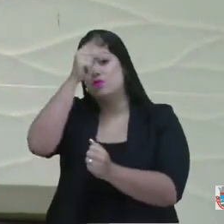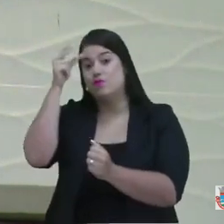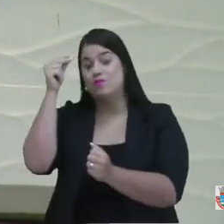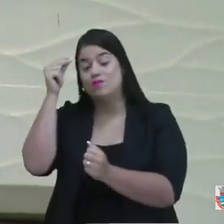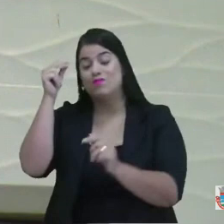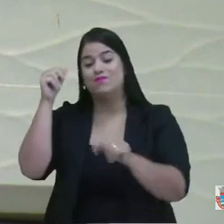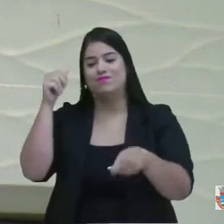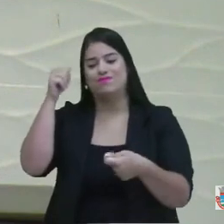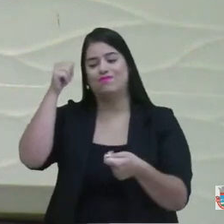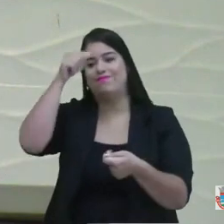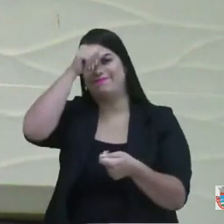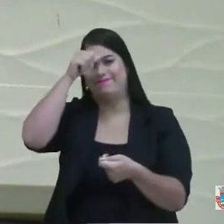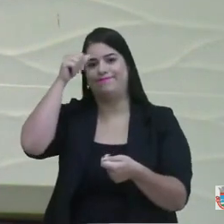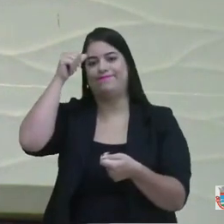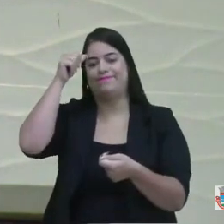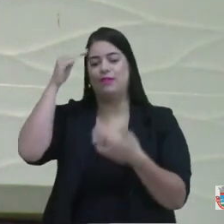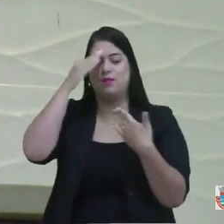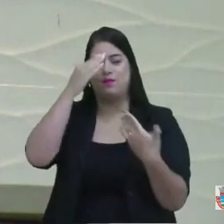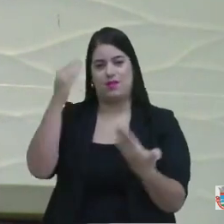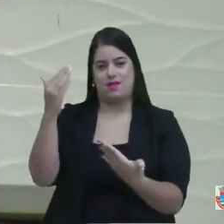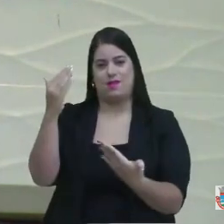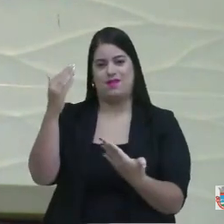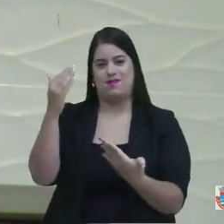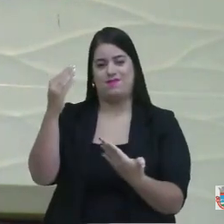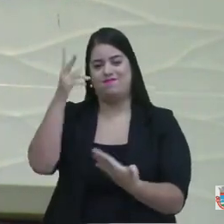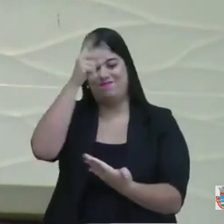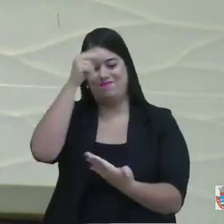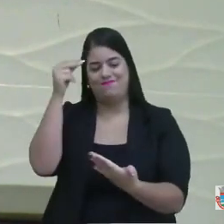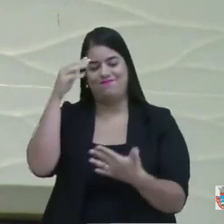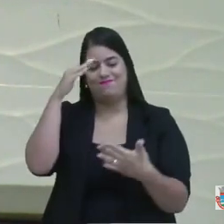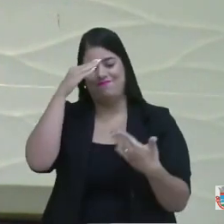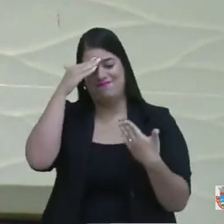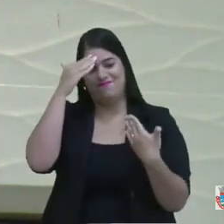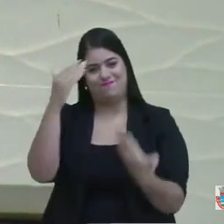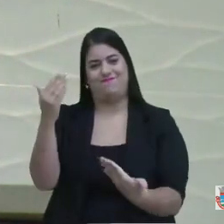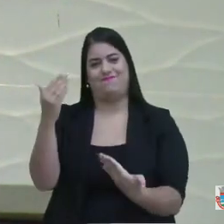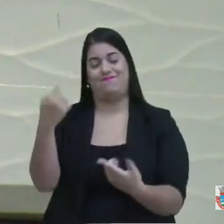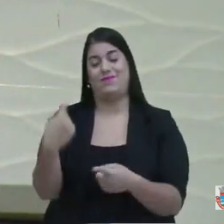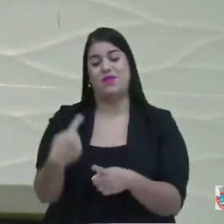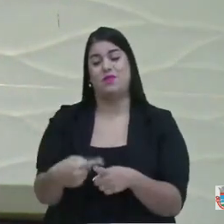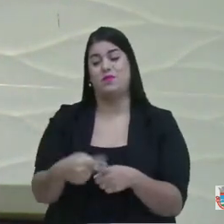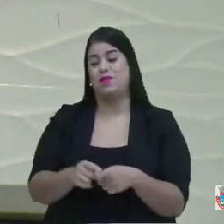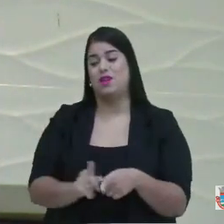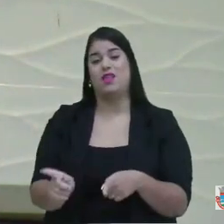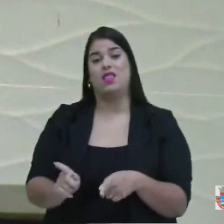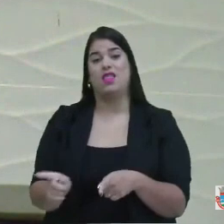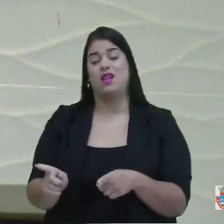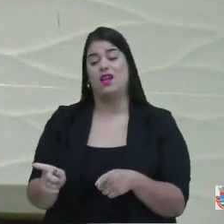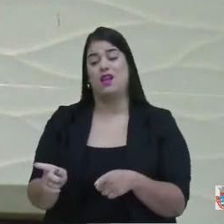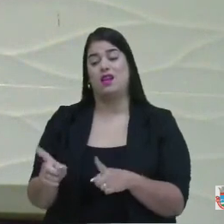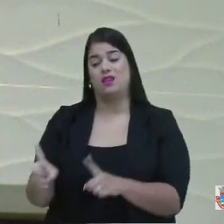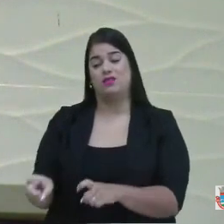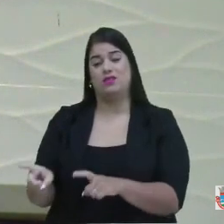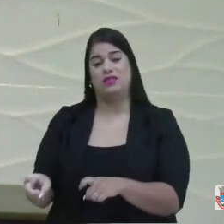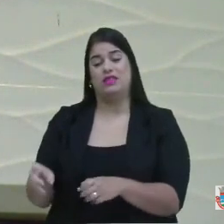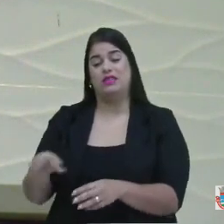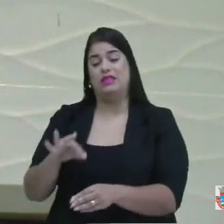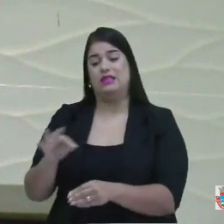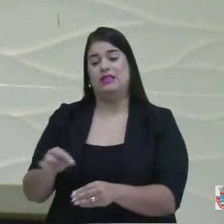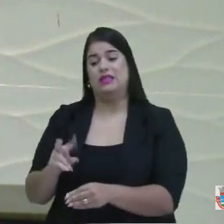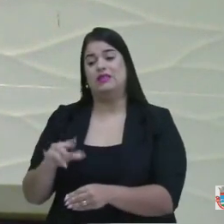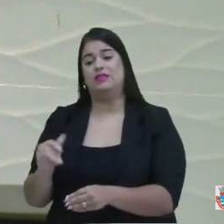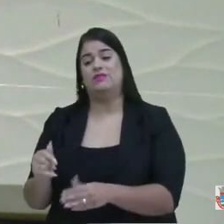Quero aqui agradecer ao prefeito Alexandre Batité, porque lá naquela região de Espírito Santo, naquela